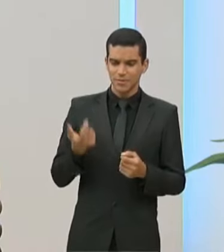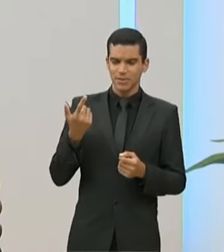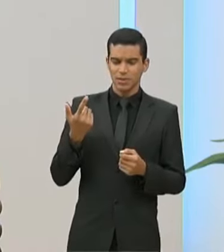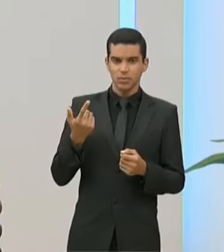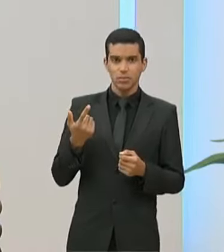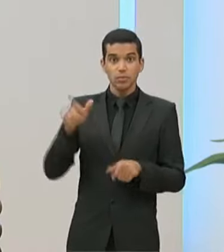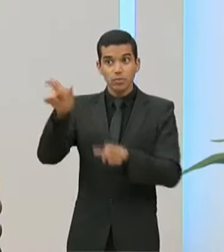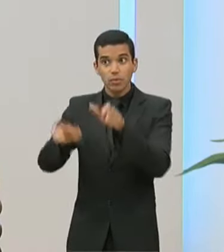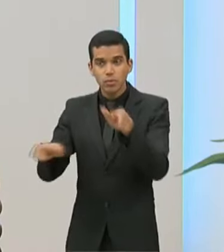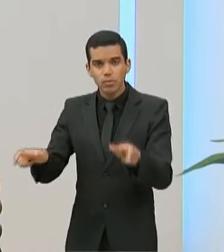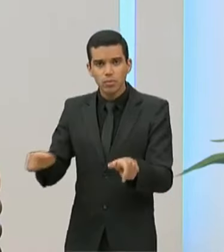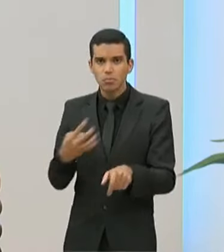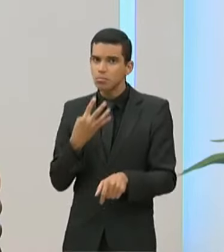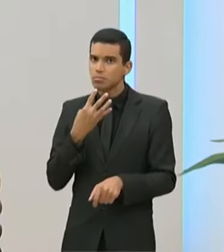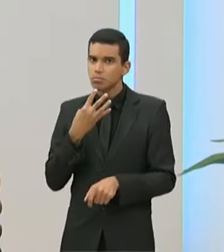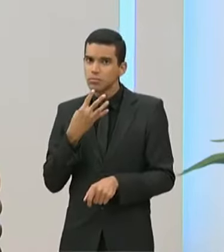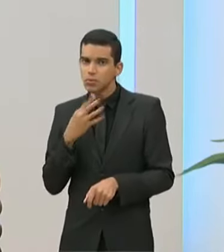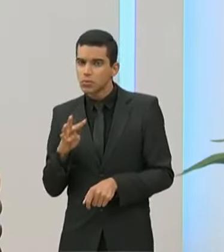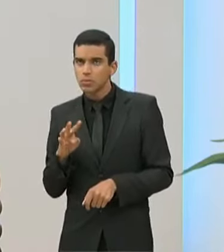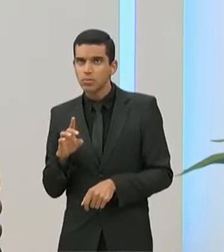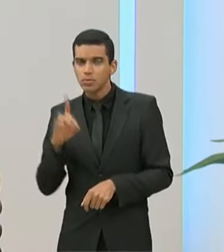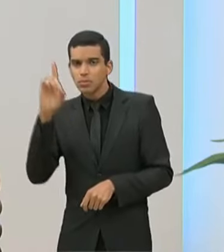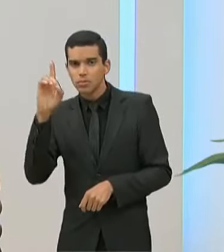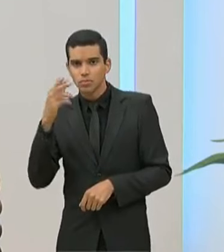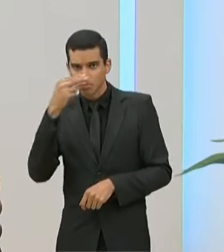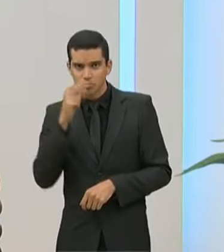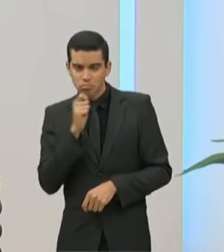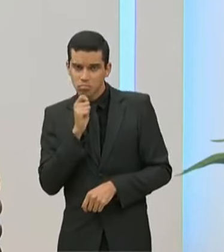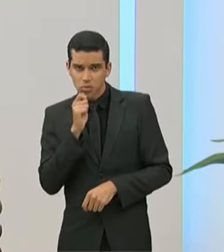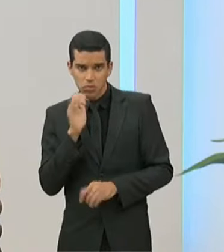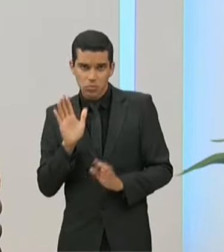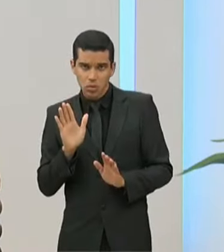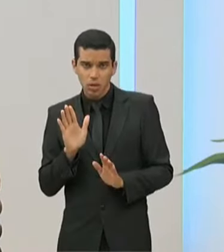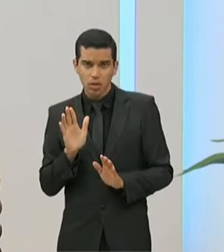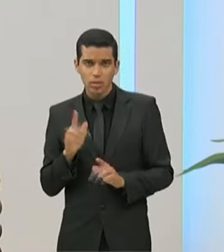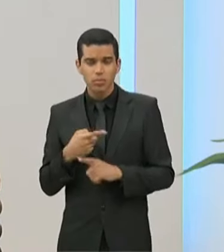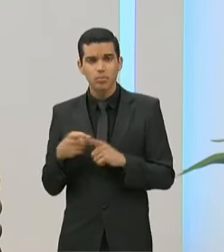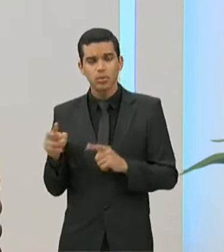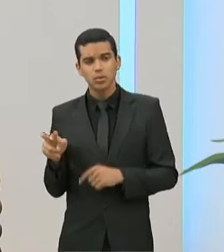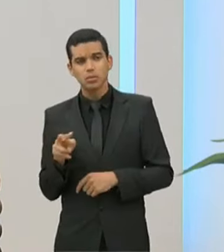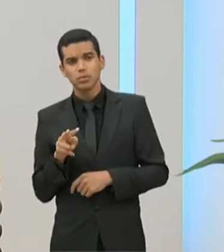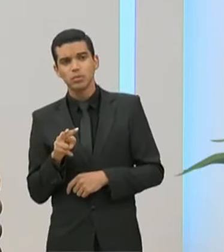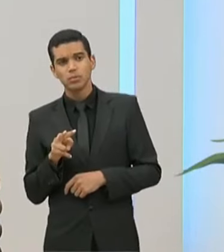até pessoas que não conhecem a Deus e não o servem